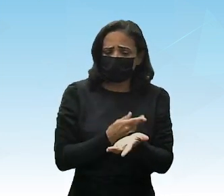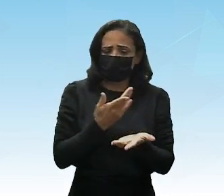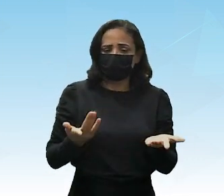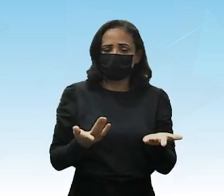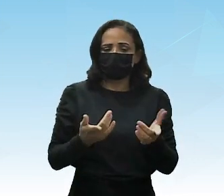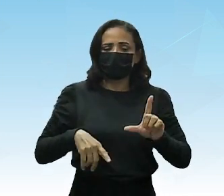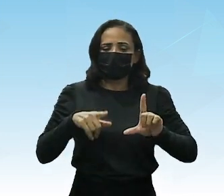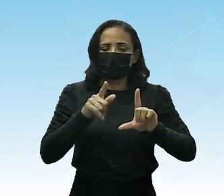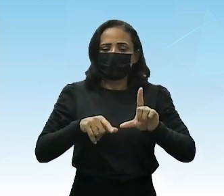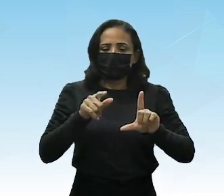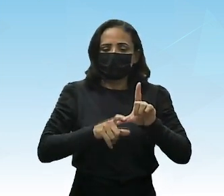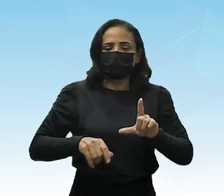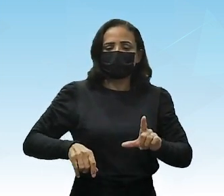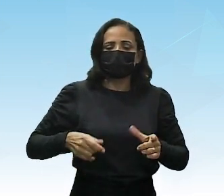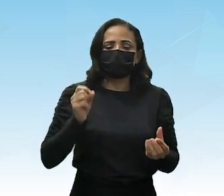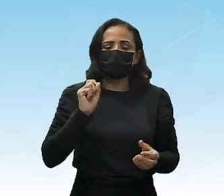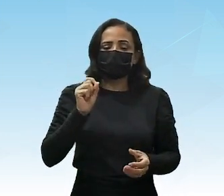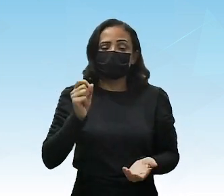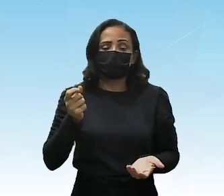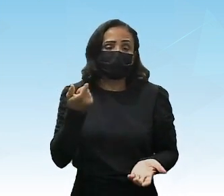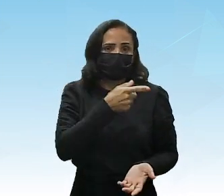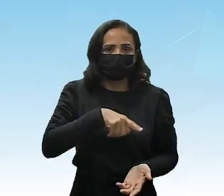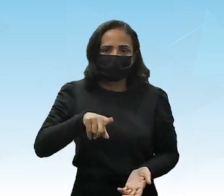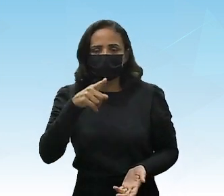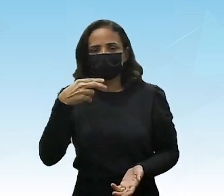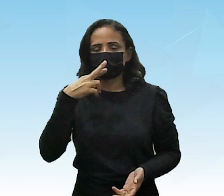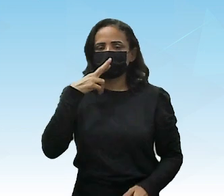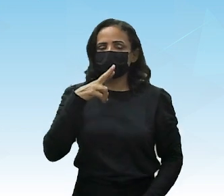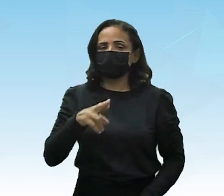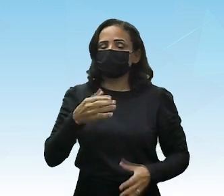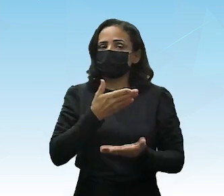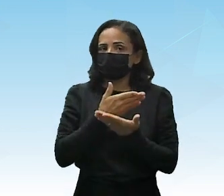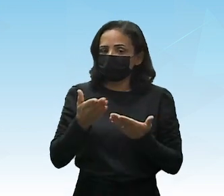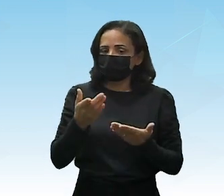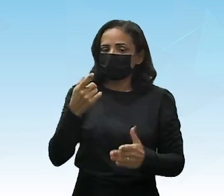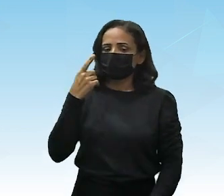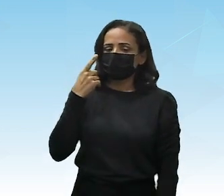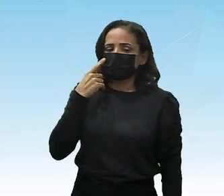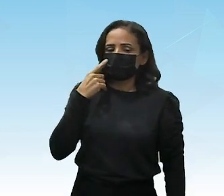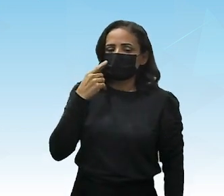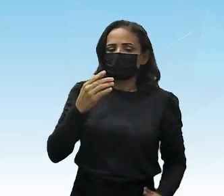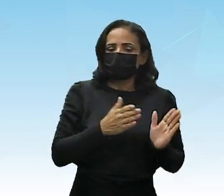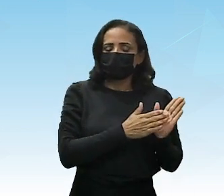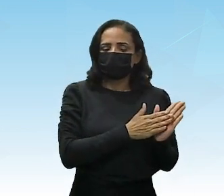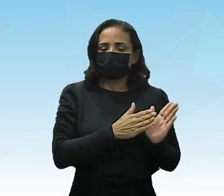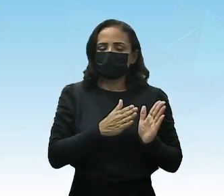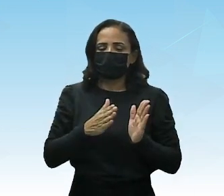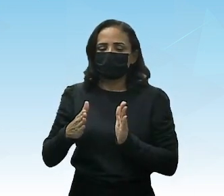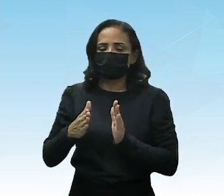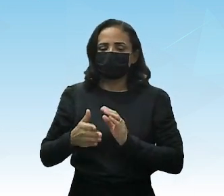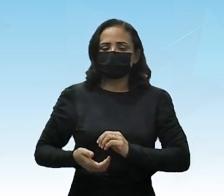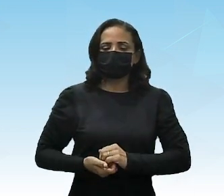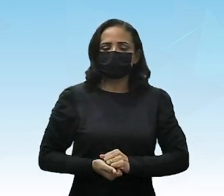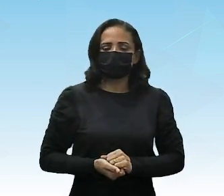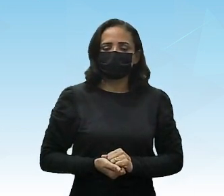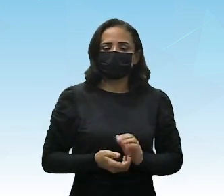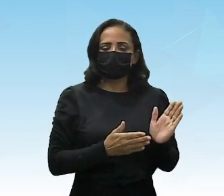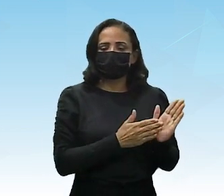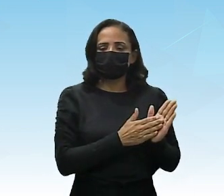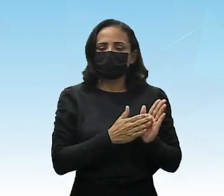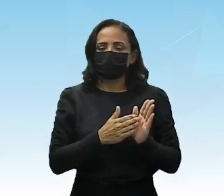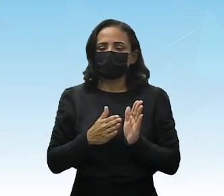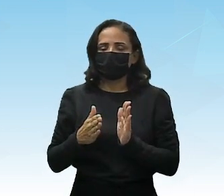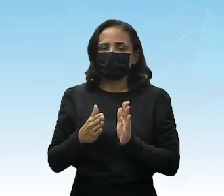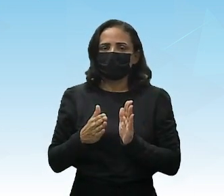Então, nesses seres vivos, o topo da cadeia, são as esponjas. O topo